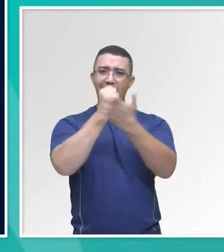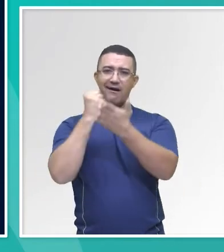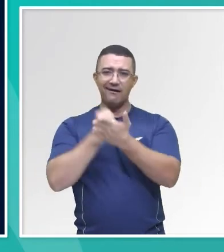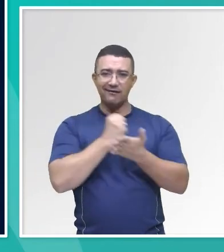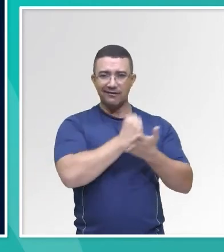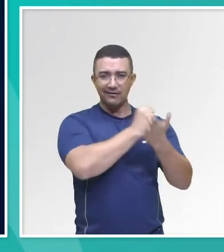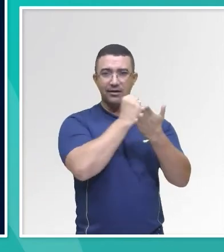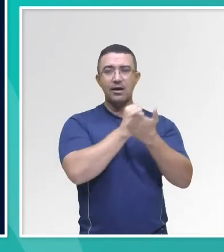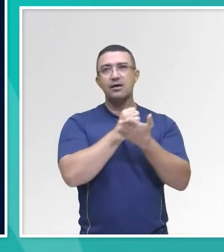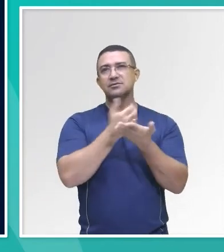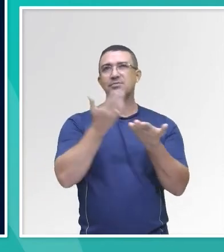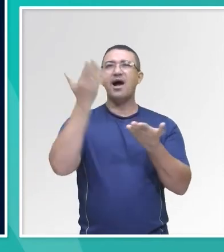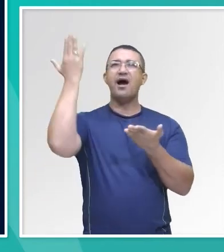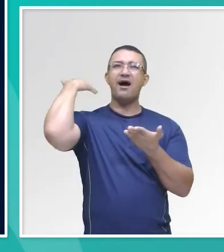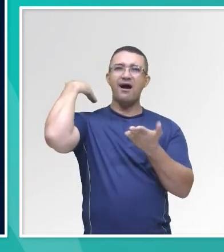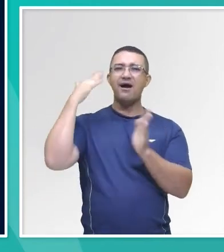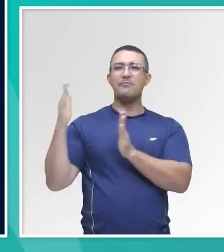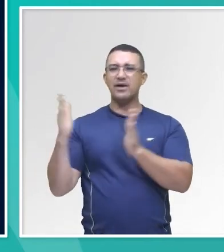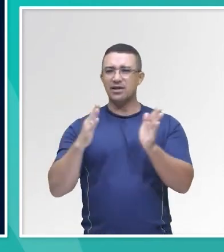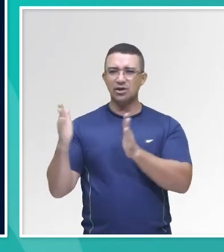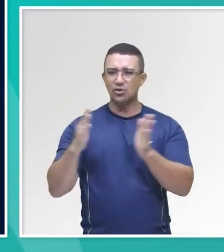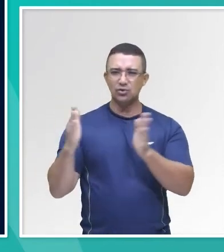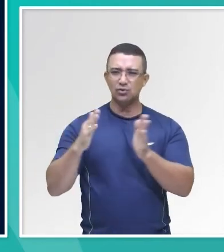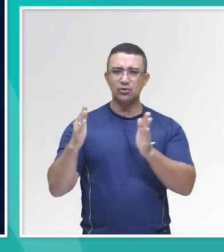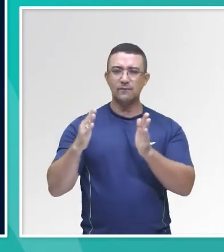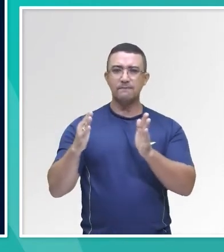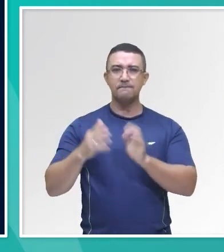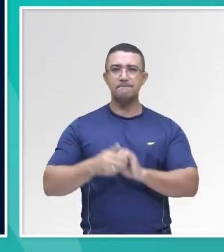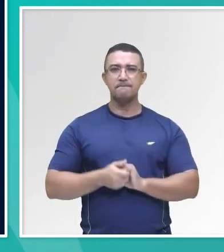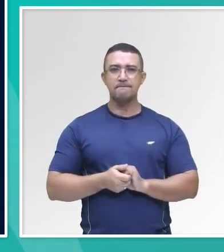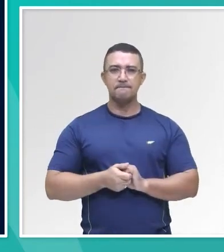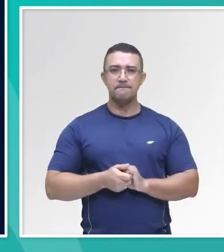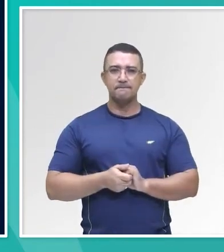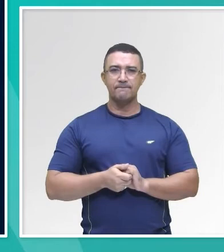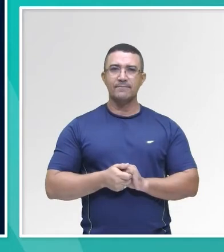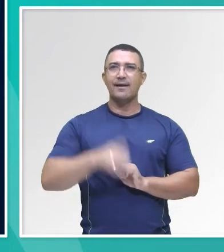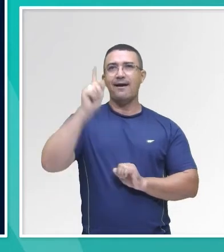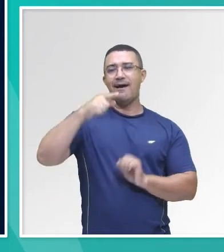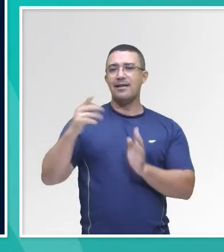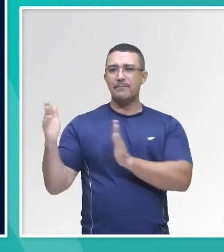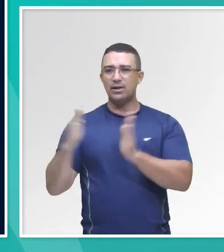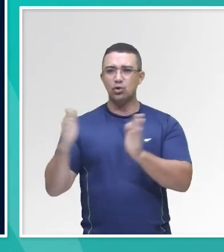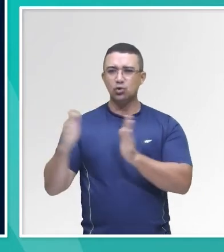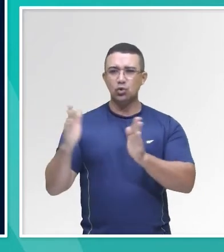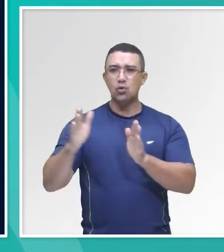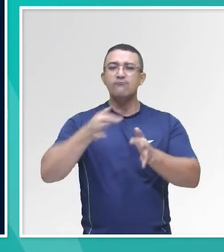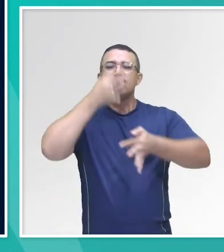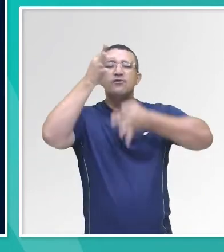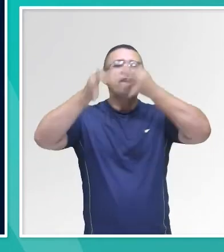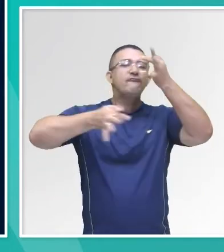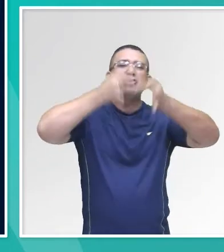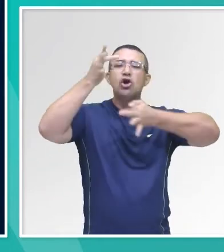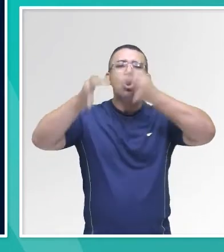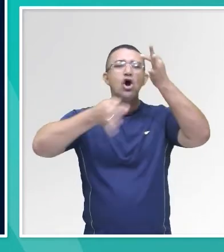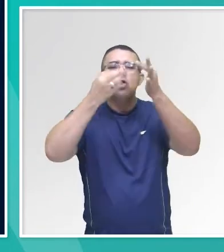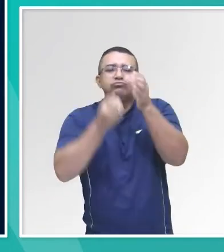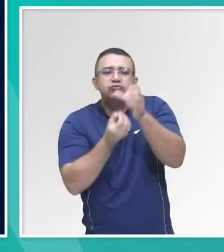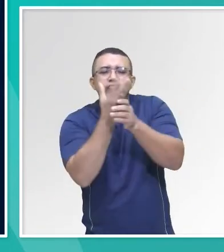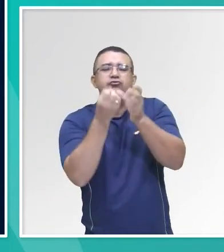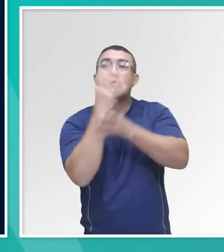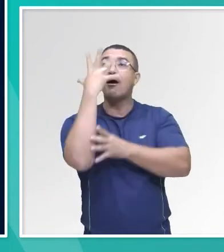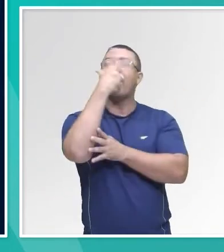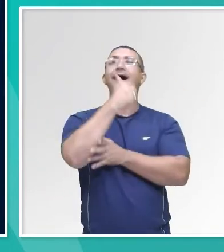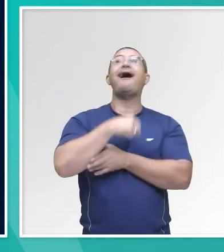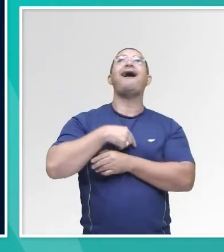era primavera, ou ele não pode dizer nem que era primavera, dizer assim, era tempo das flores, em que as flores brotavam. Aí você lendo ali,